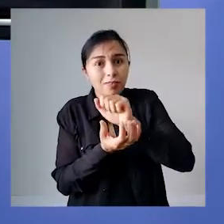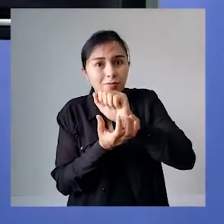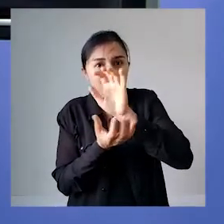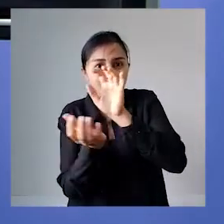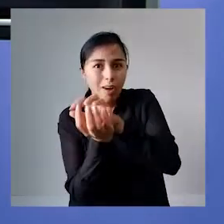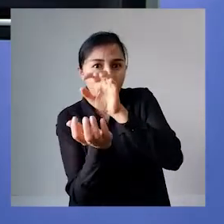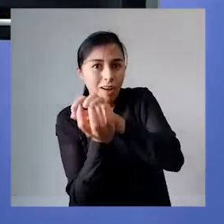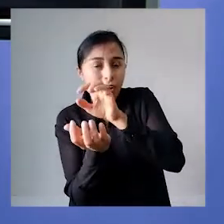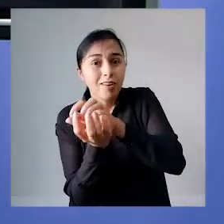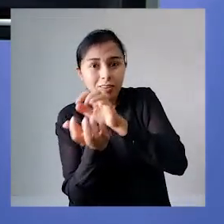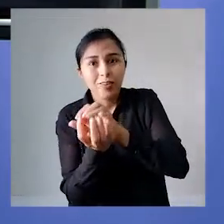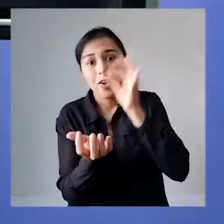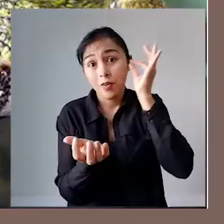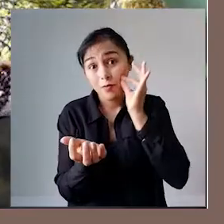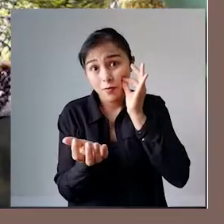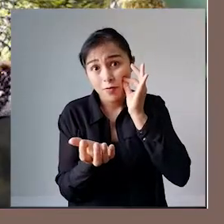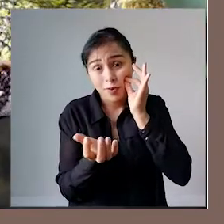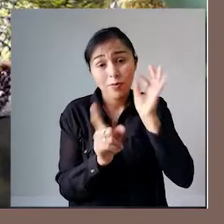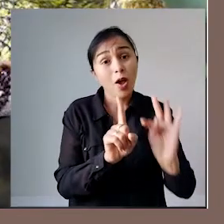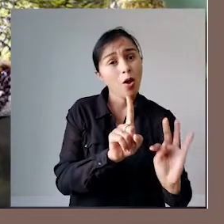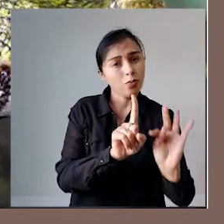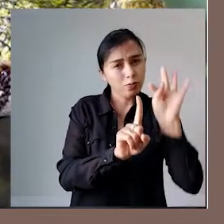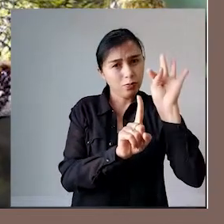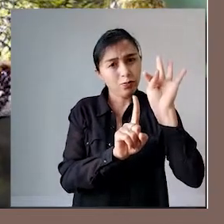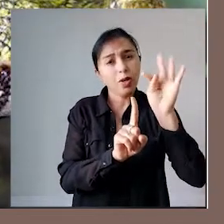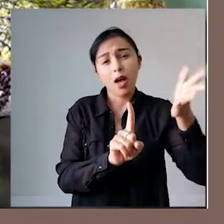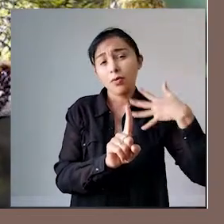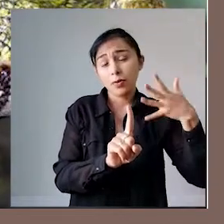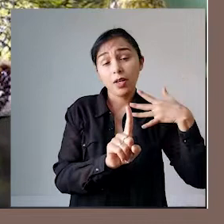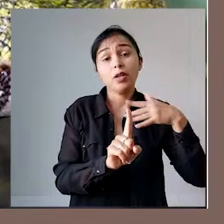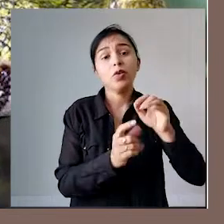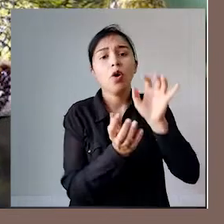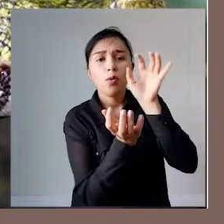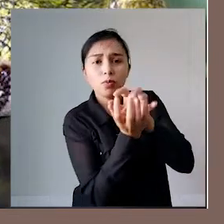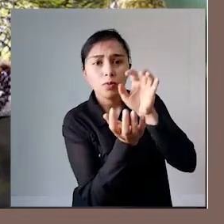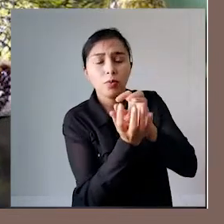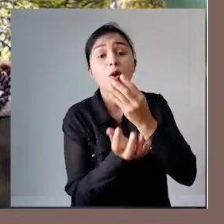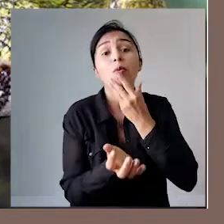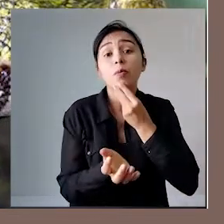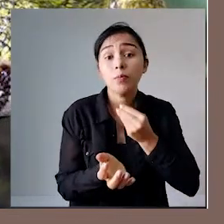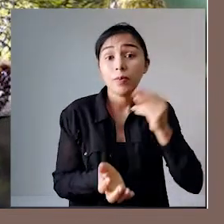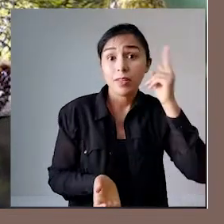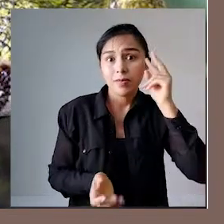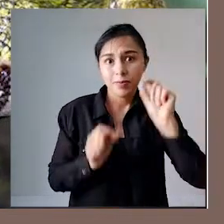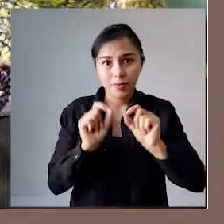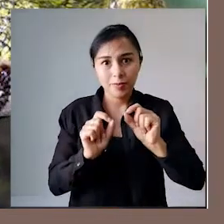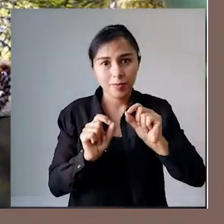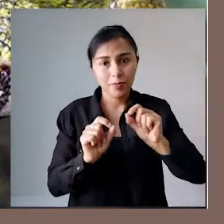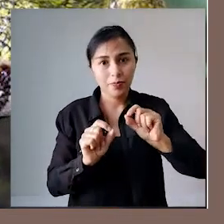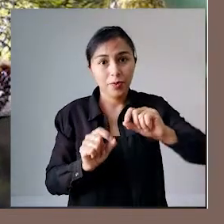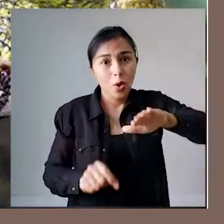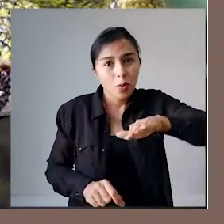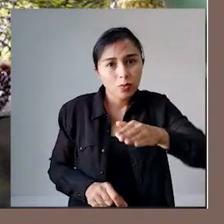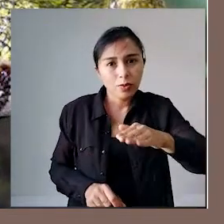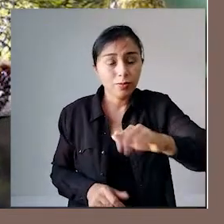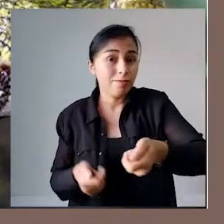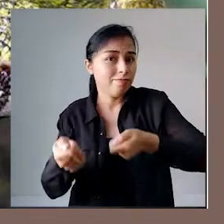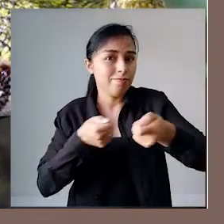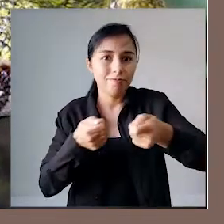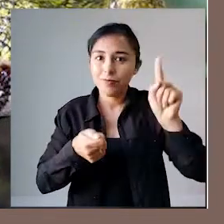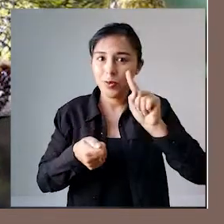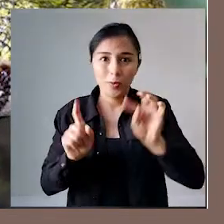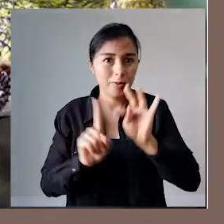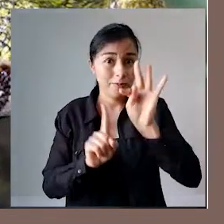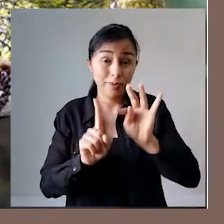nós temos o macho. Lembrando que os répteis, eles não controlam a sua temperatura. Então, se está muito frio, ele precisa de um ambiente